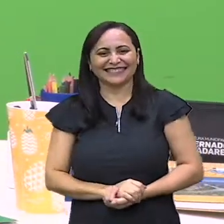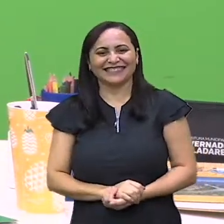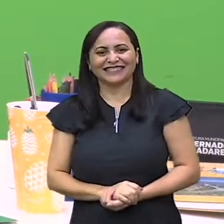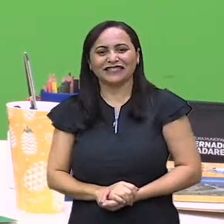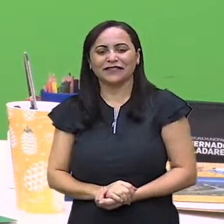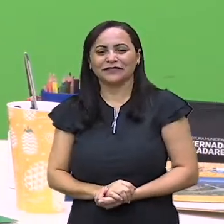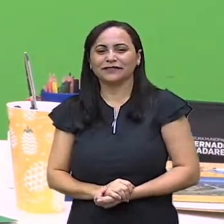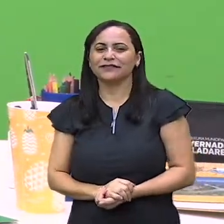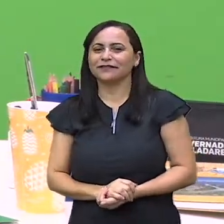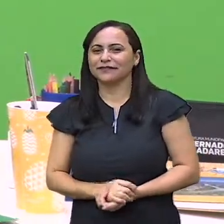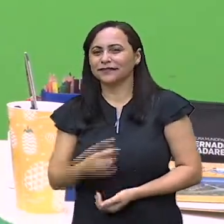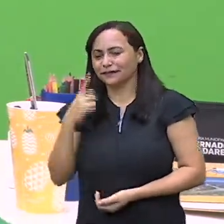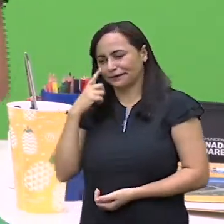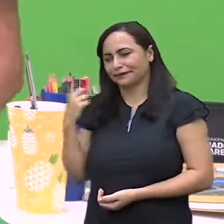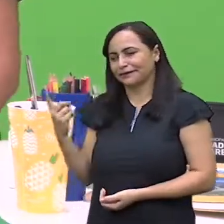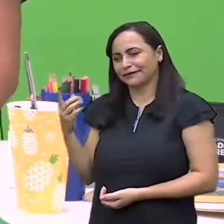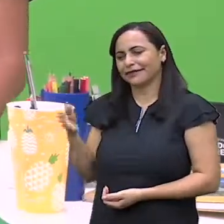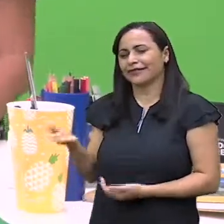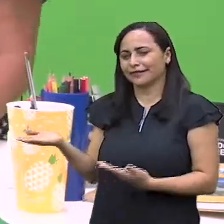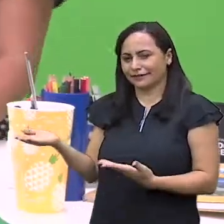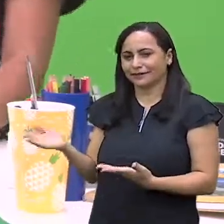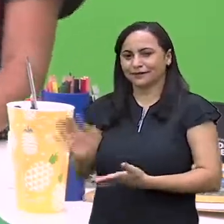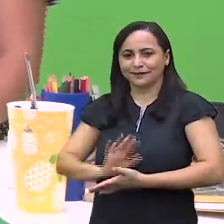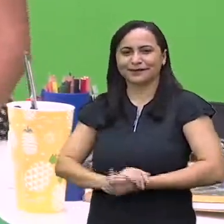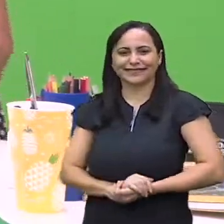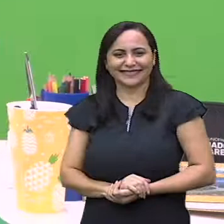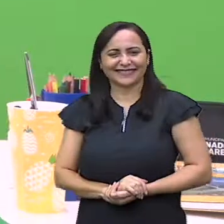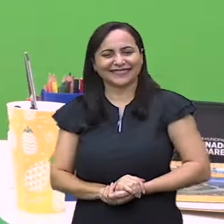Viram como ela é, criançada? Tá bom, eu aceito.